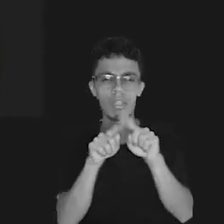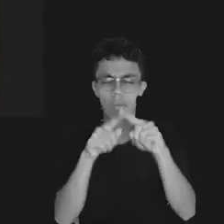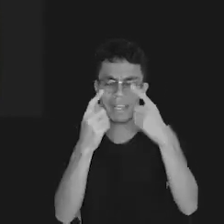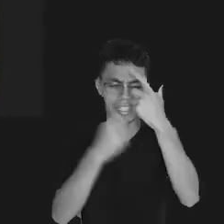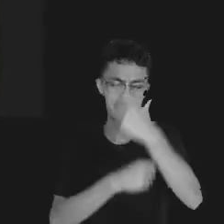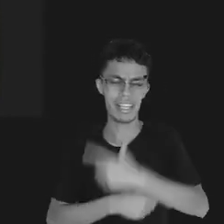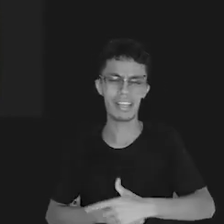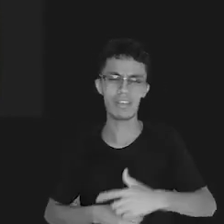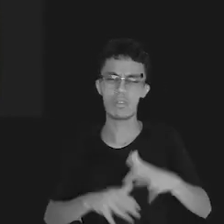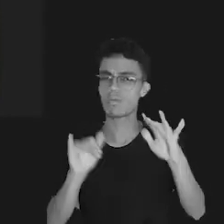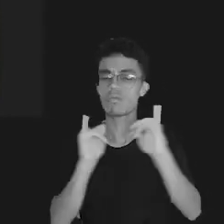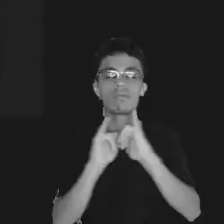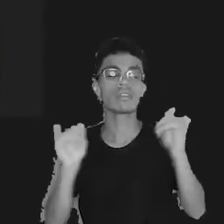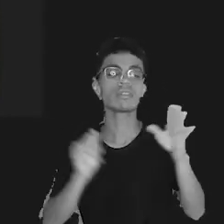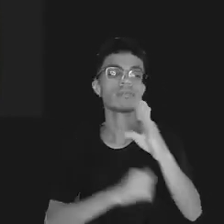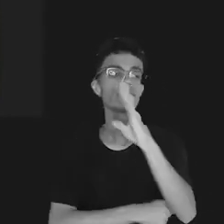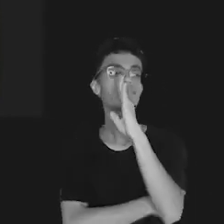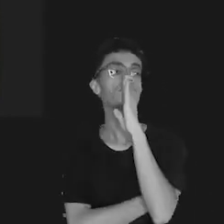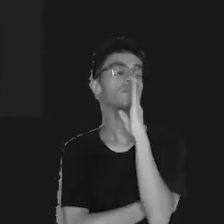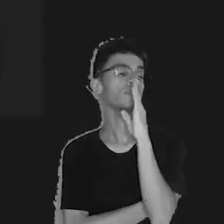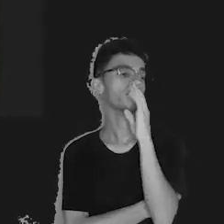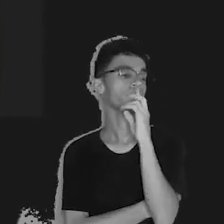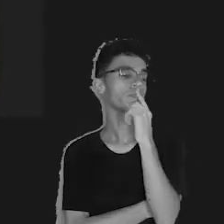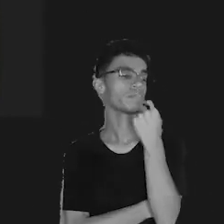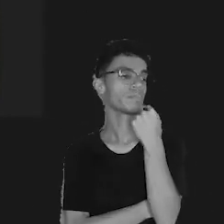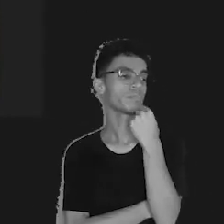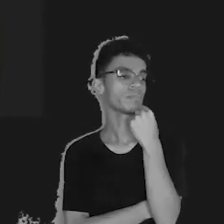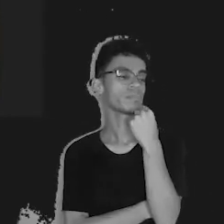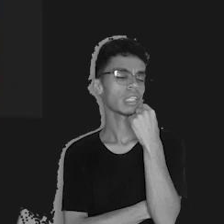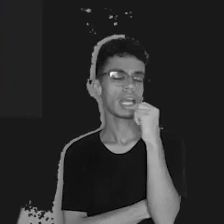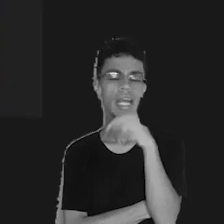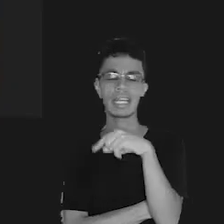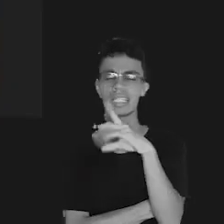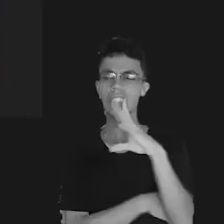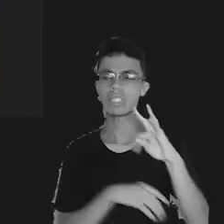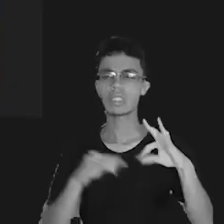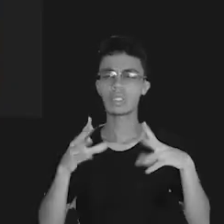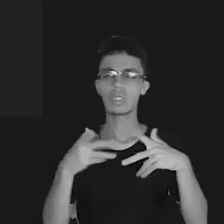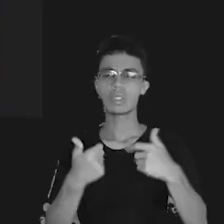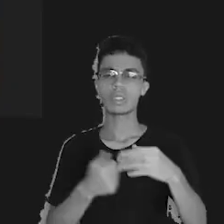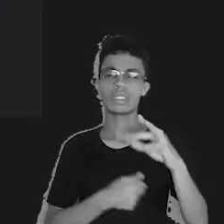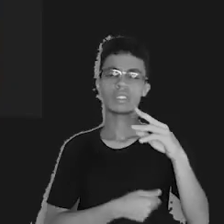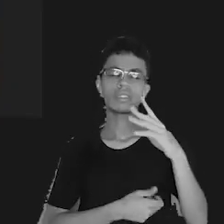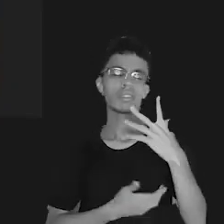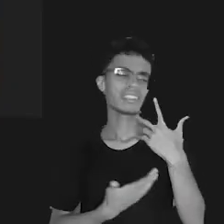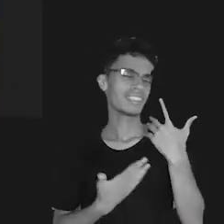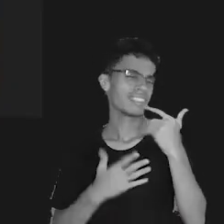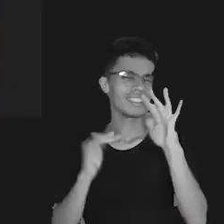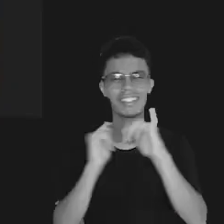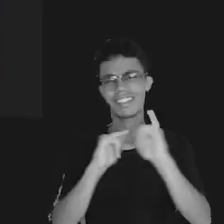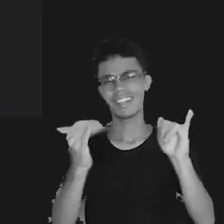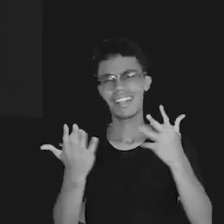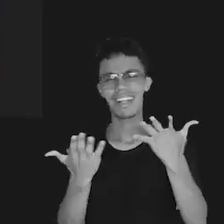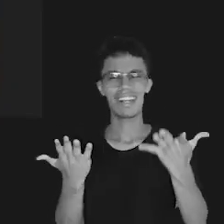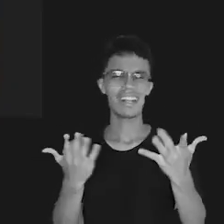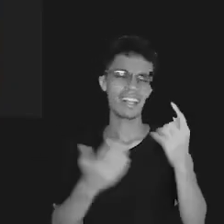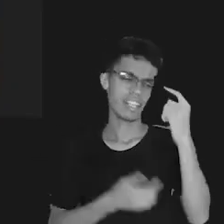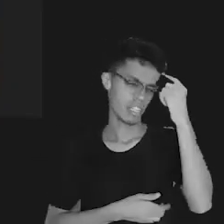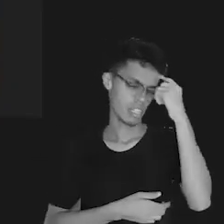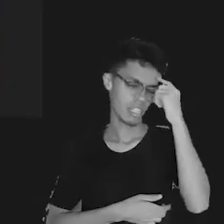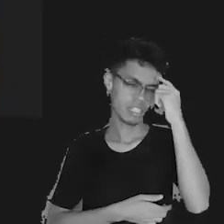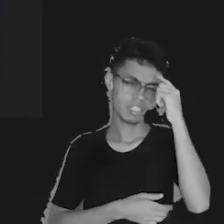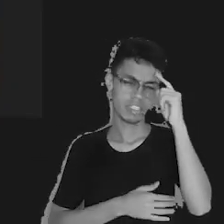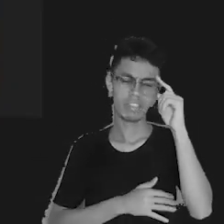Mas eu não digo. Tudo aqui é pretenso. Vamos, fala! Denso, mas